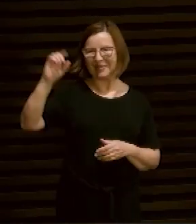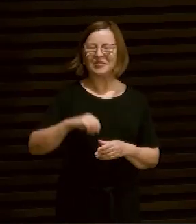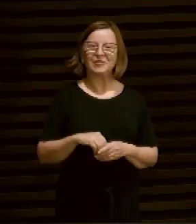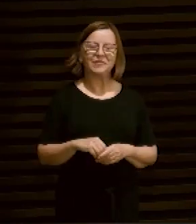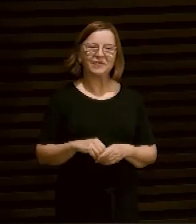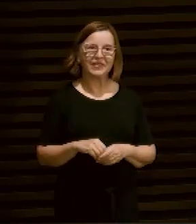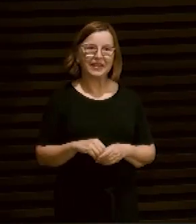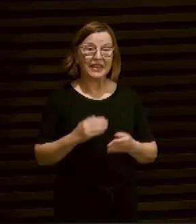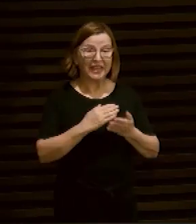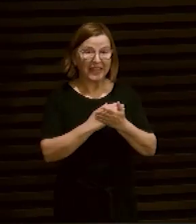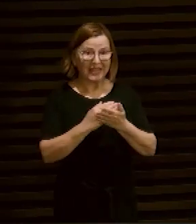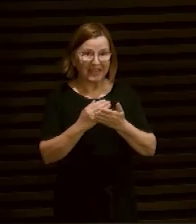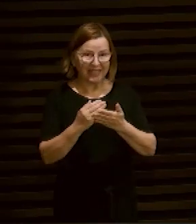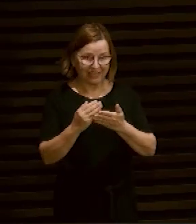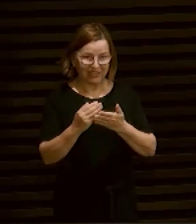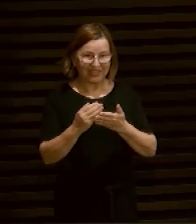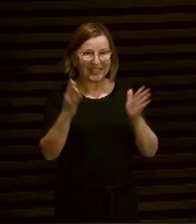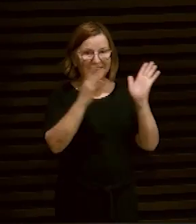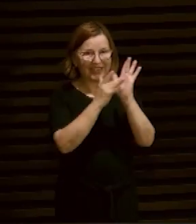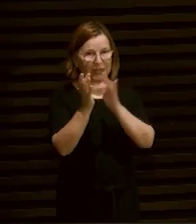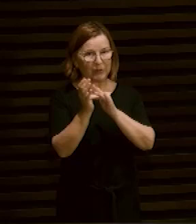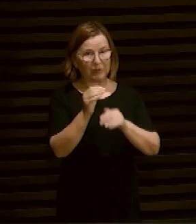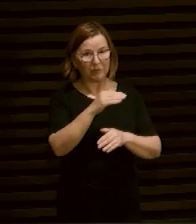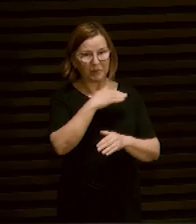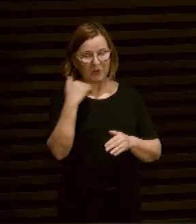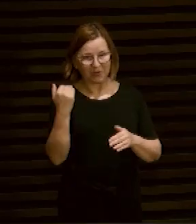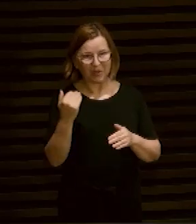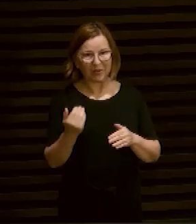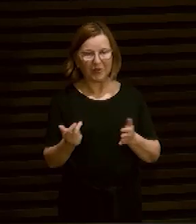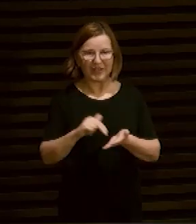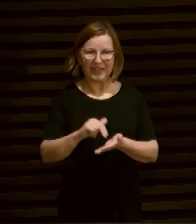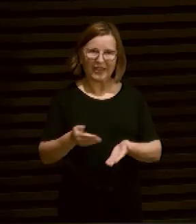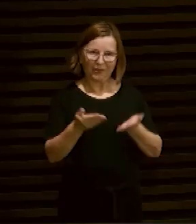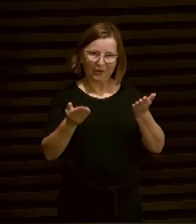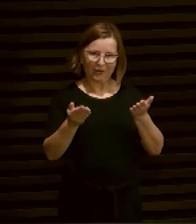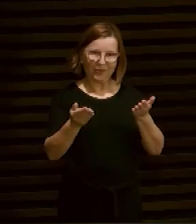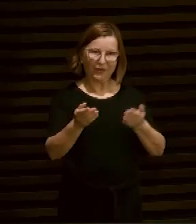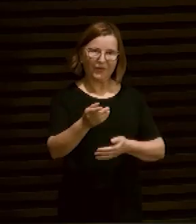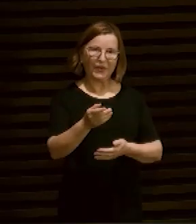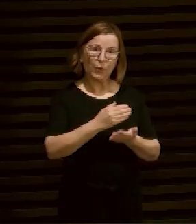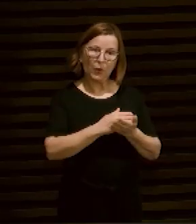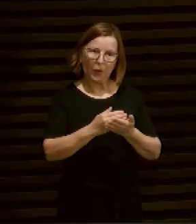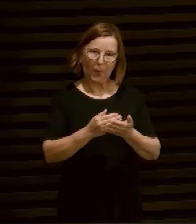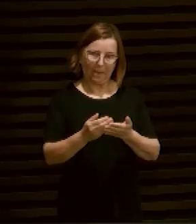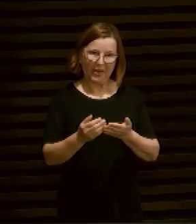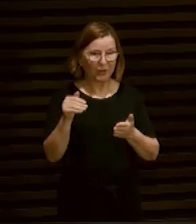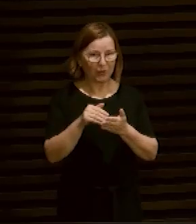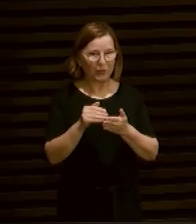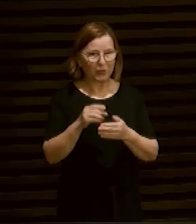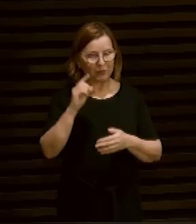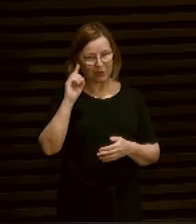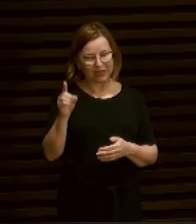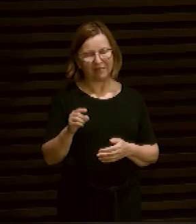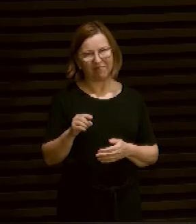Jesus morreu e ressuscitou, vivendo os últimos dias. Lembrando aquela matemática, um dia para o